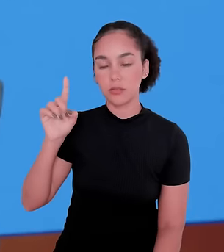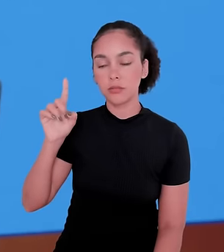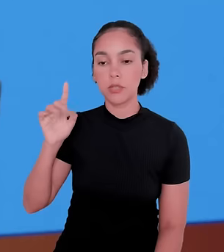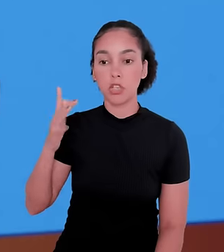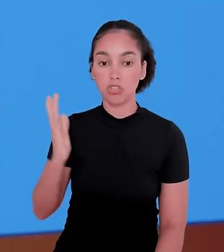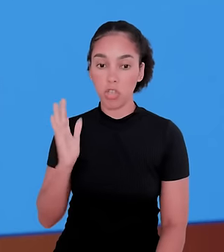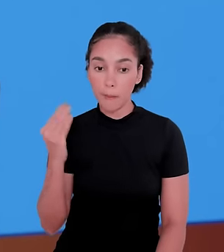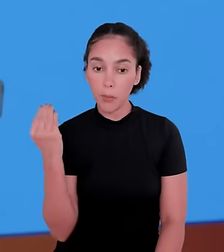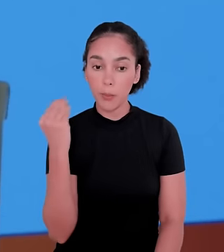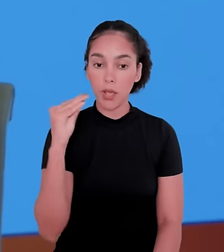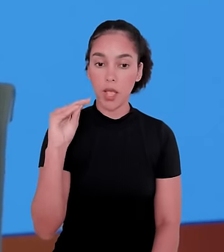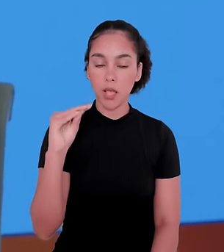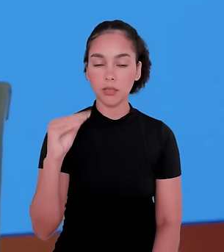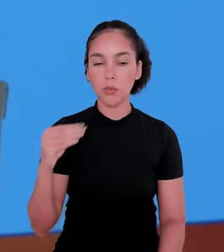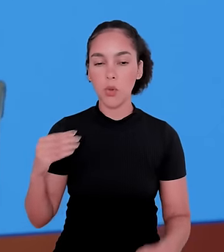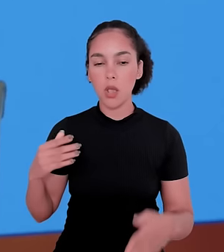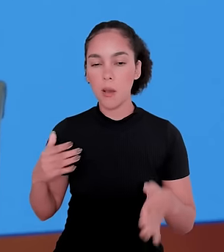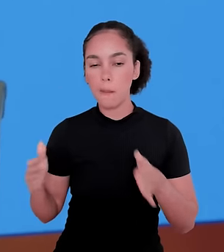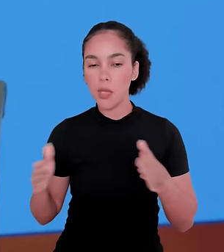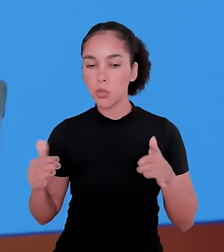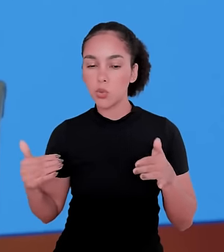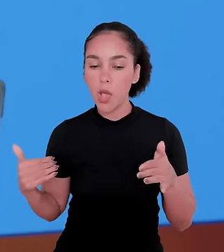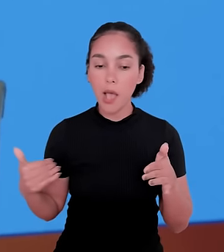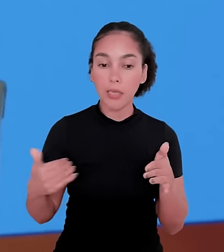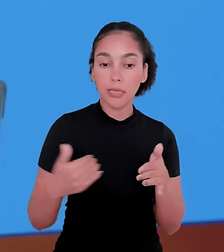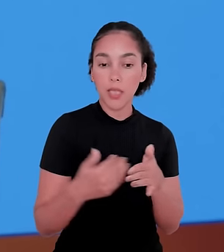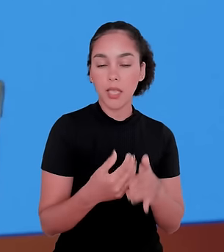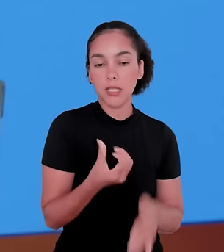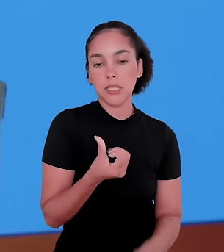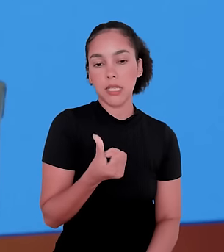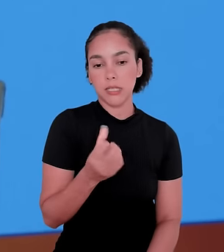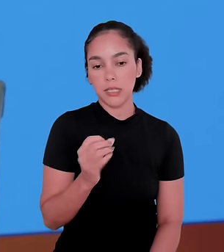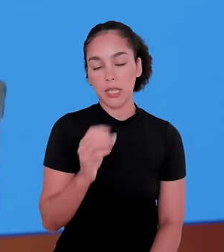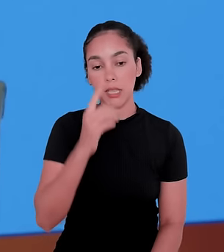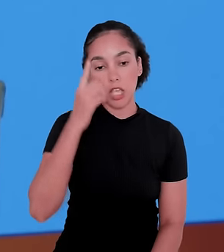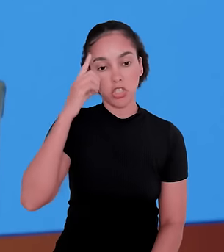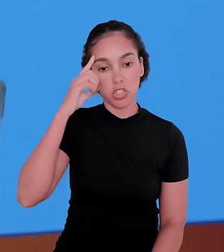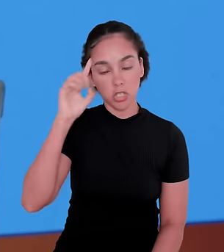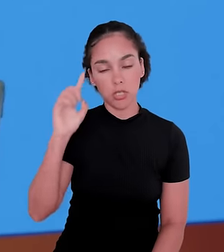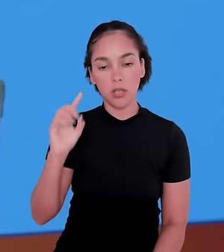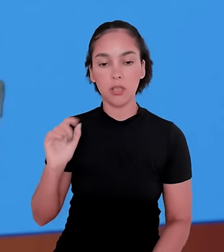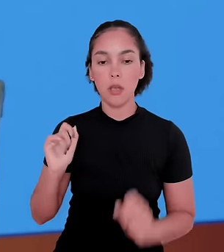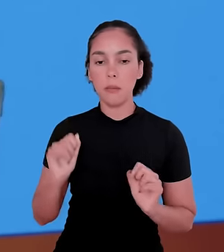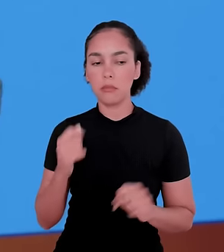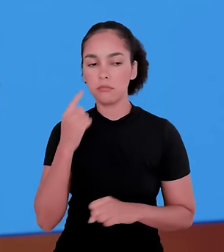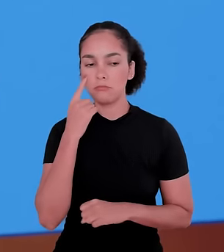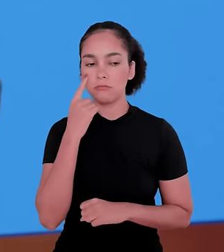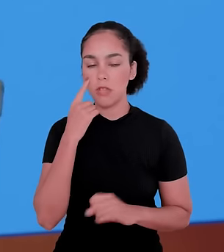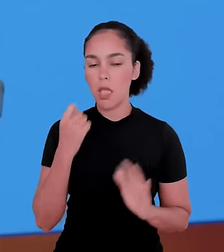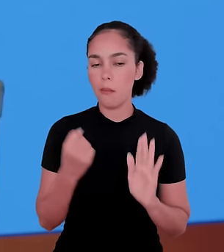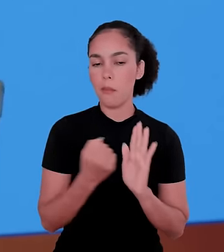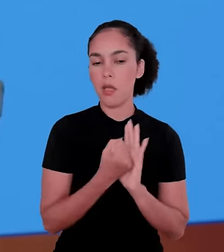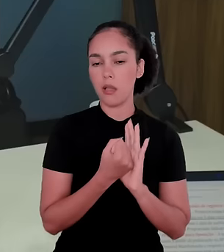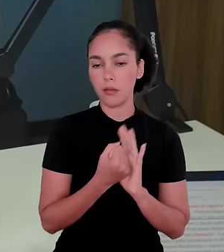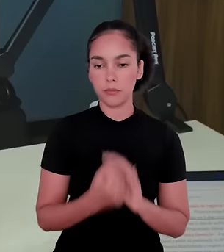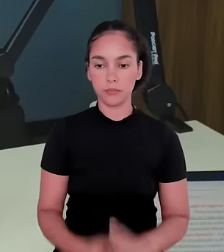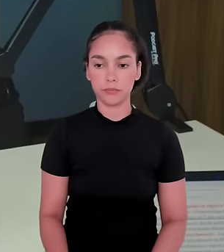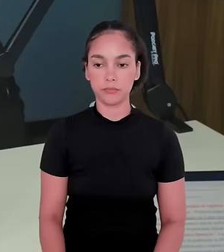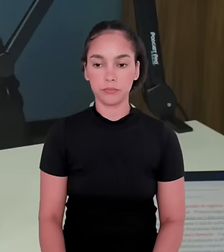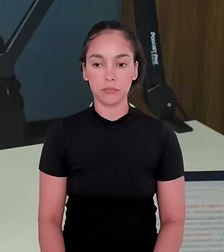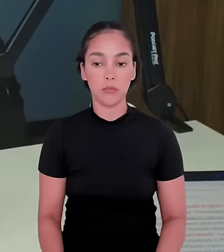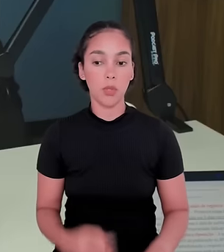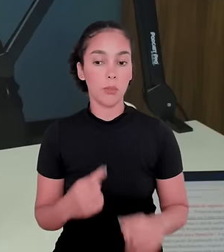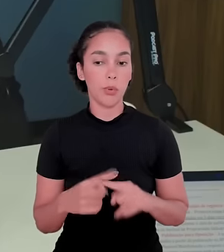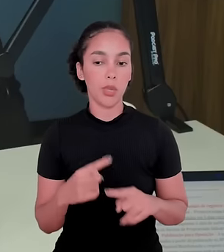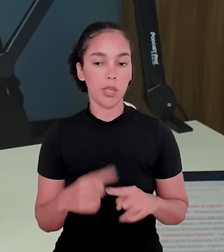publicado 60 dias até 60 dias alguém pode se opor àquela àquela marca tá que que são que por que que ele se